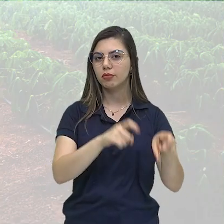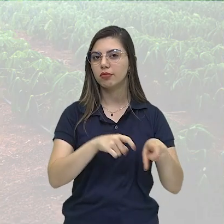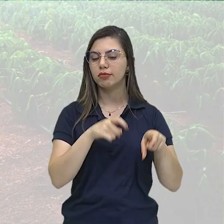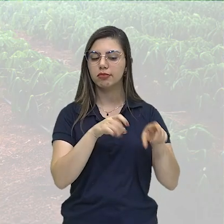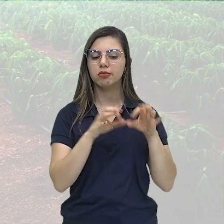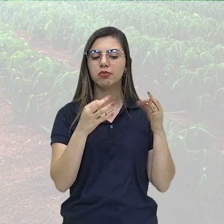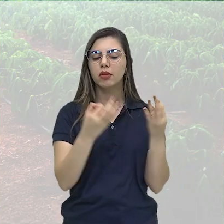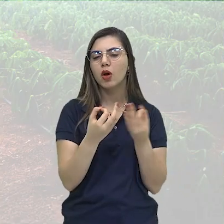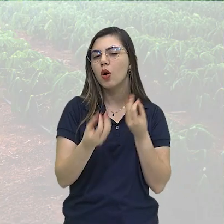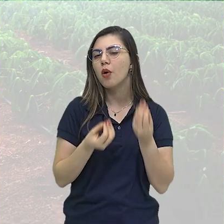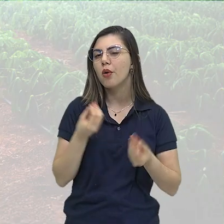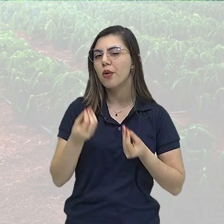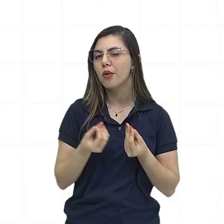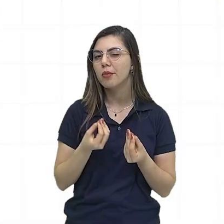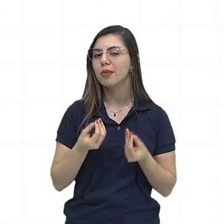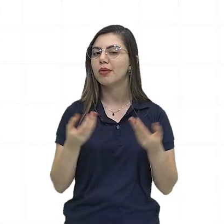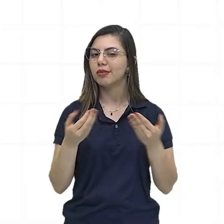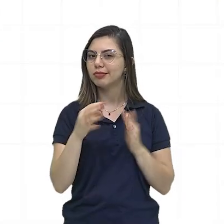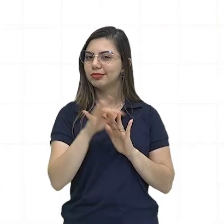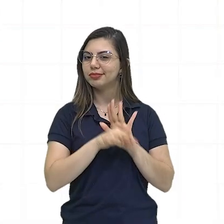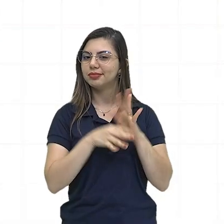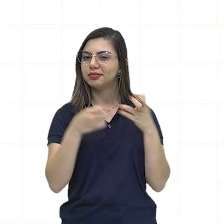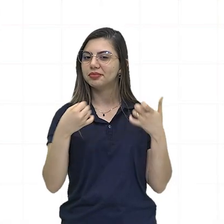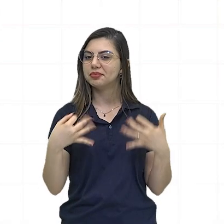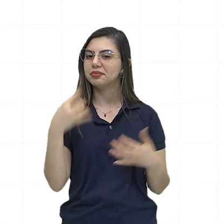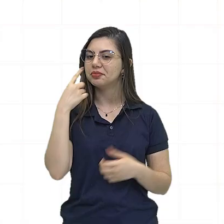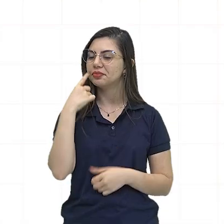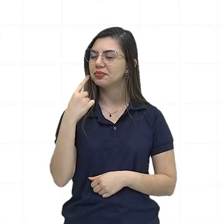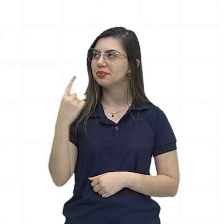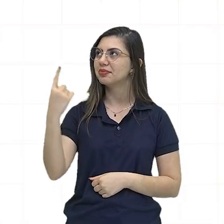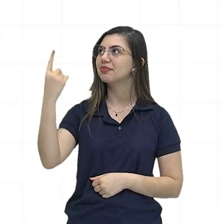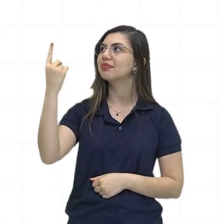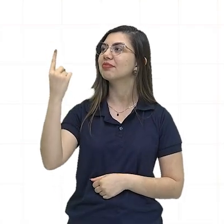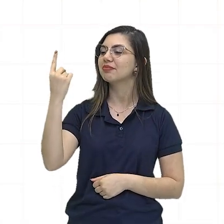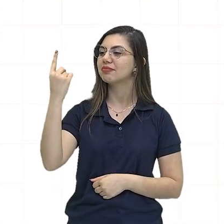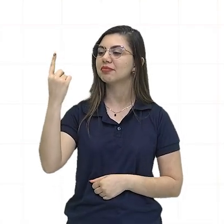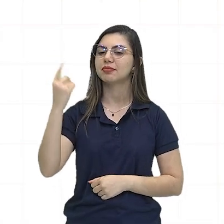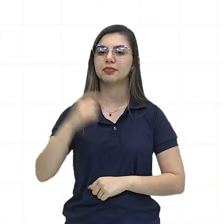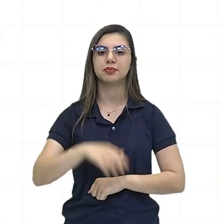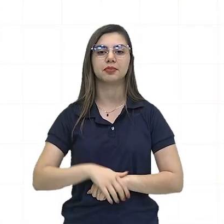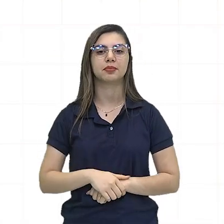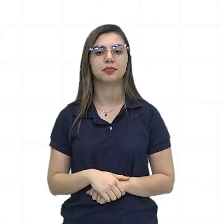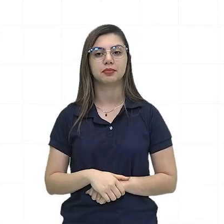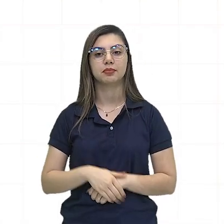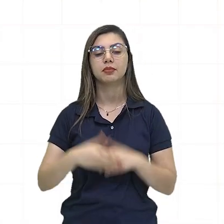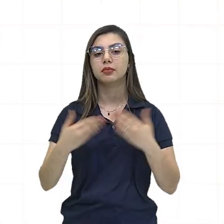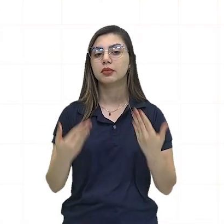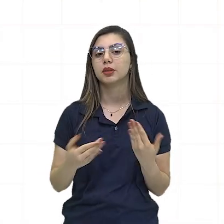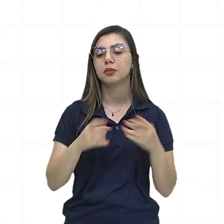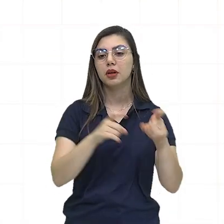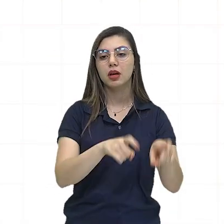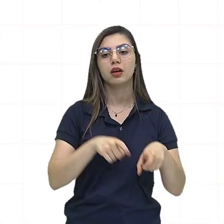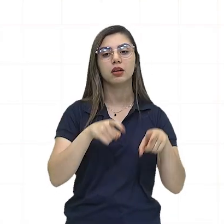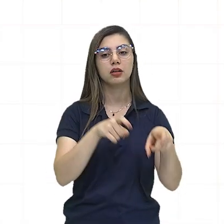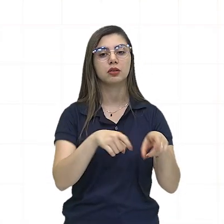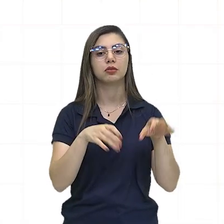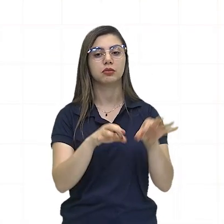Amazônia. Então, vamos acompanhar o nosso texto, observando que a agricultura familiar,